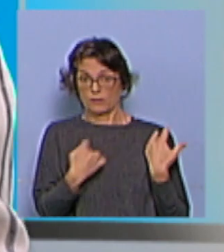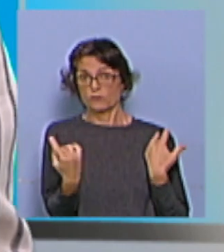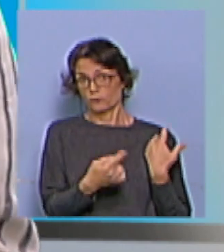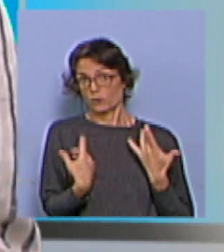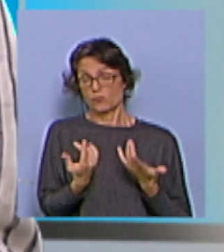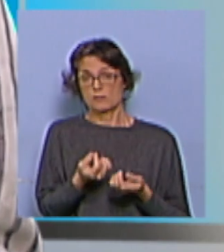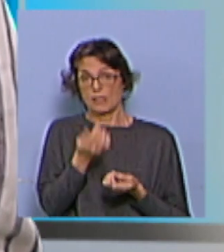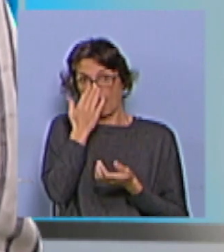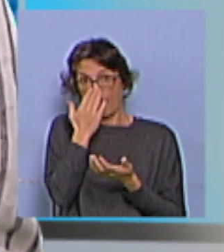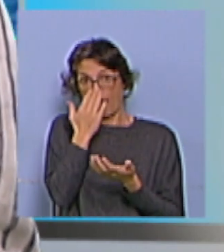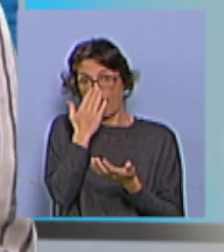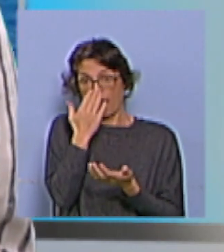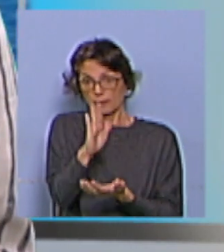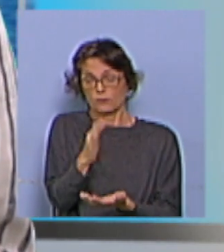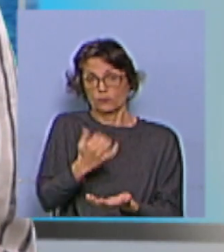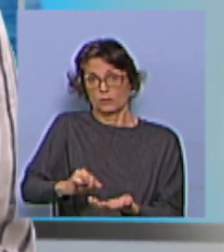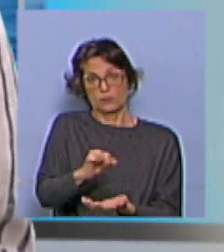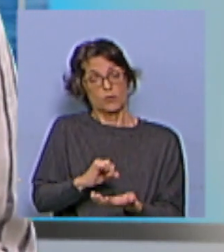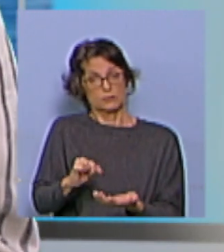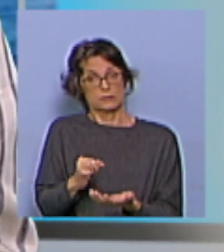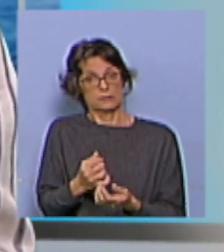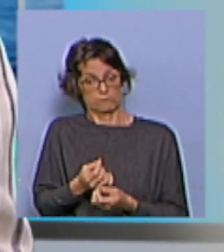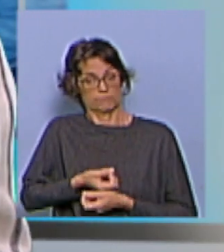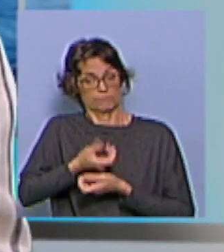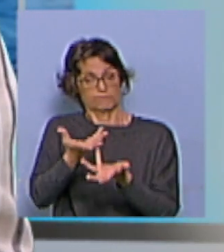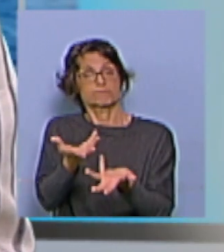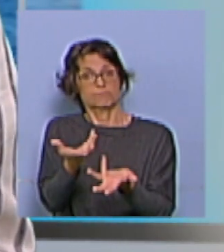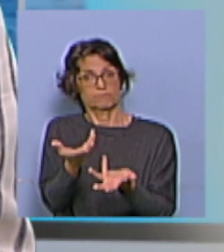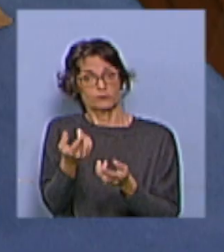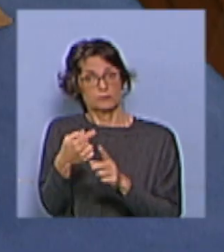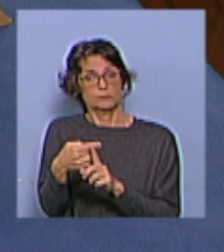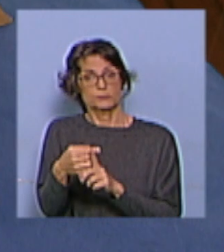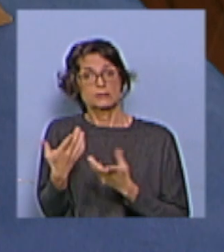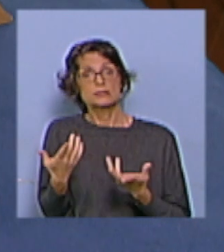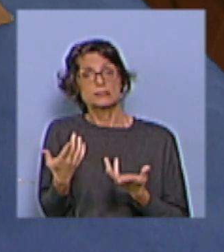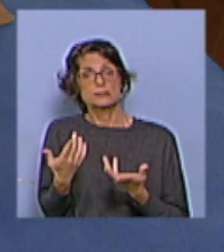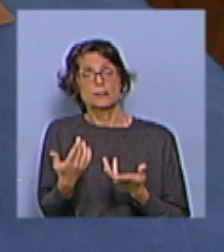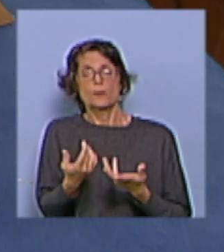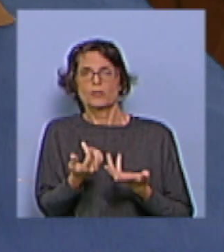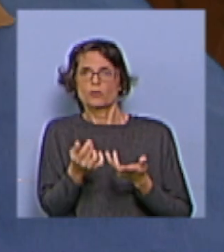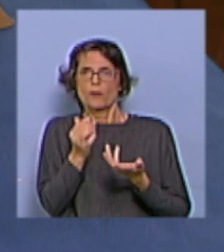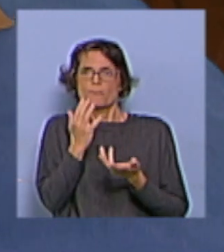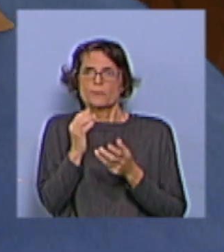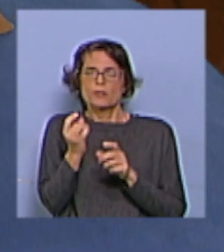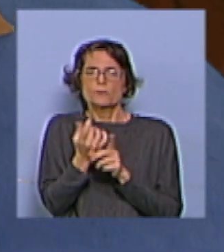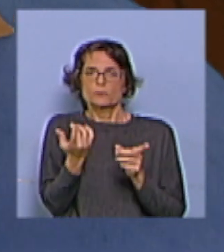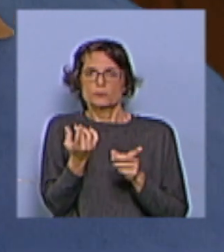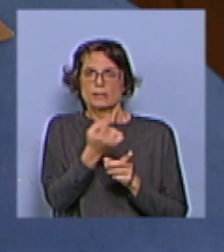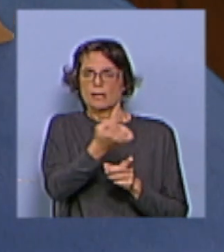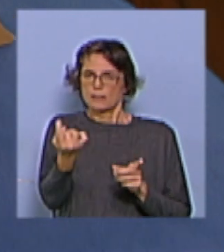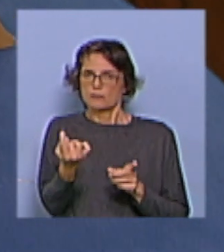que não dispensa a manifestação de fé, mas a torna adequada às condições em que